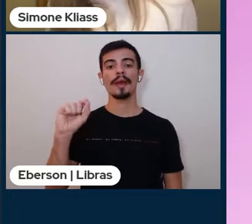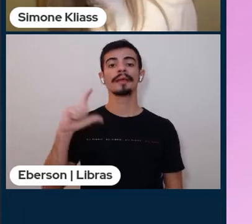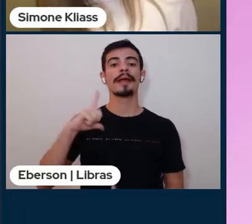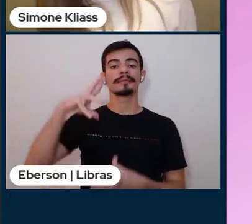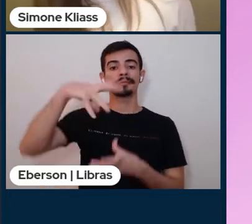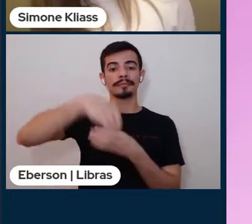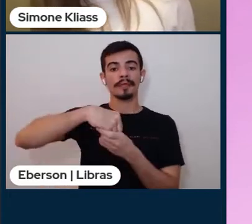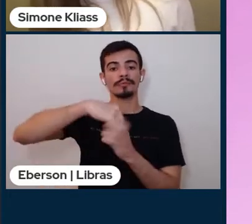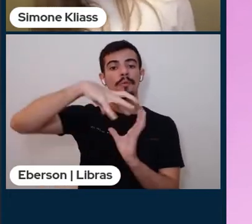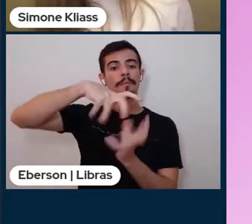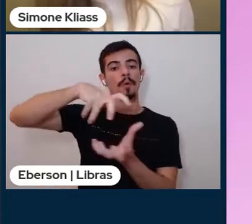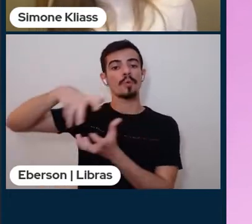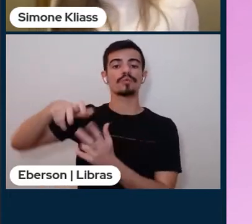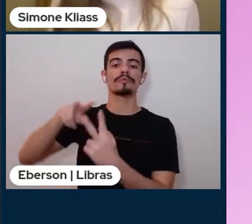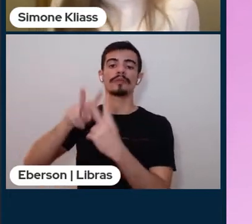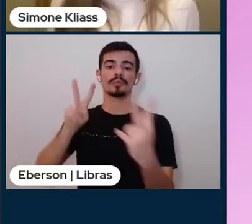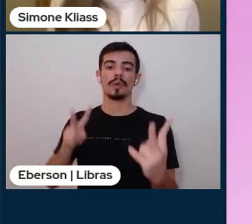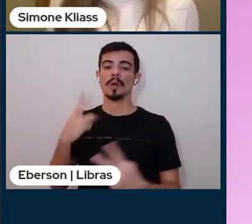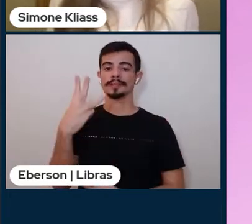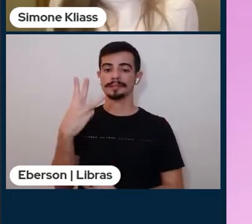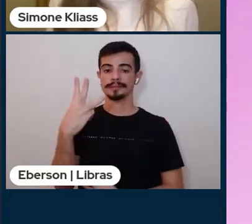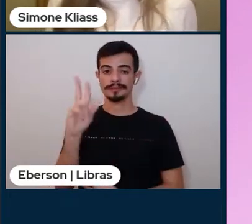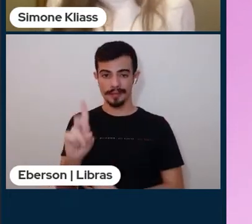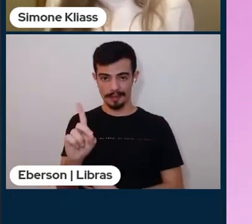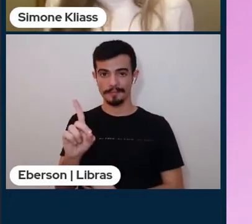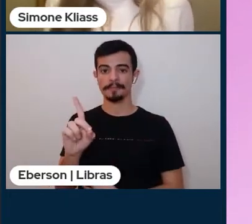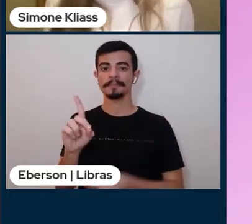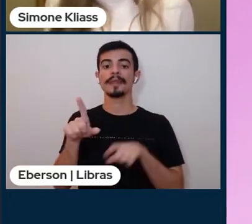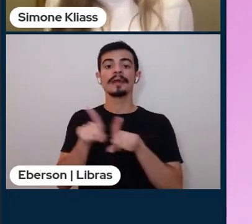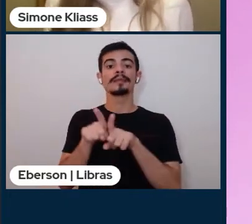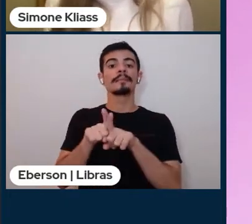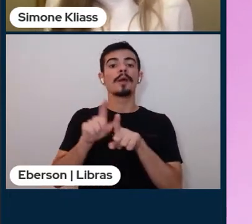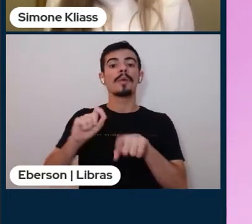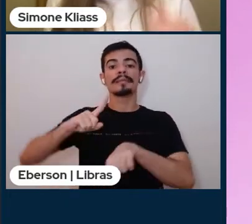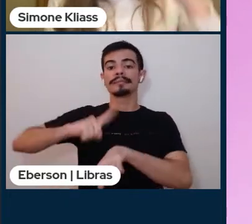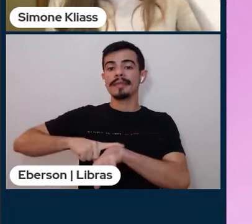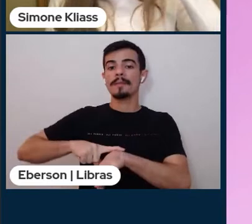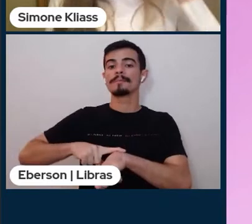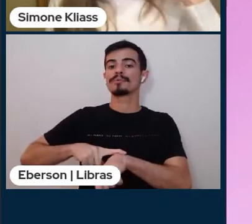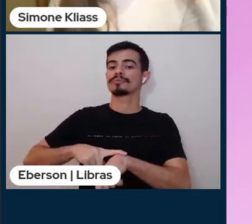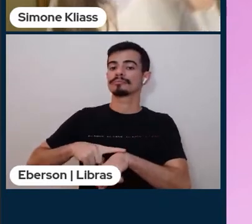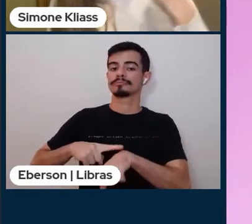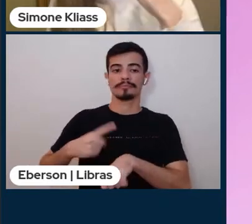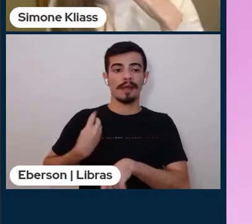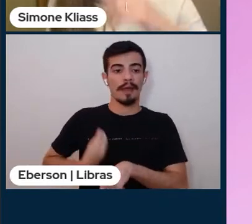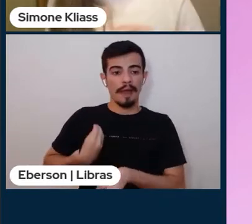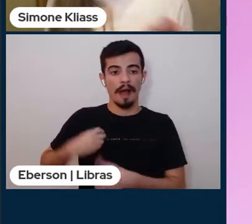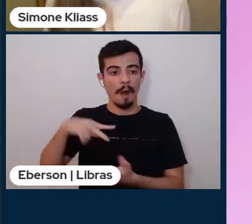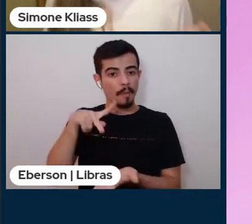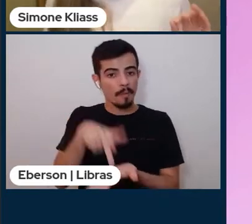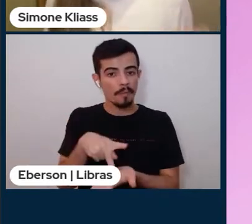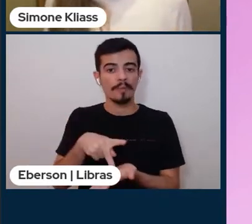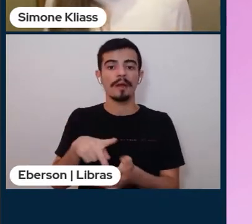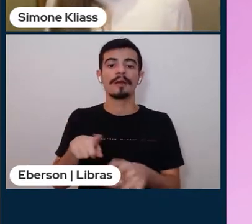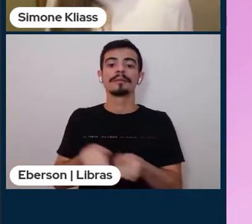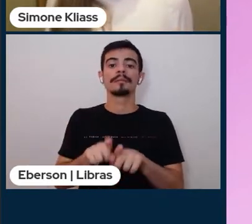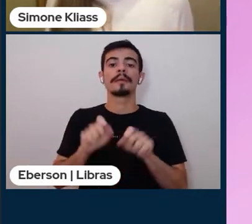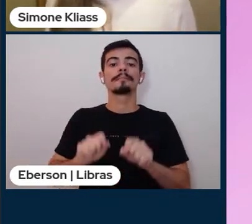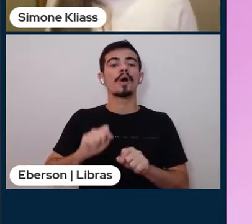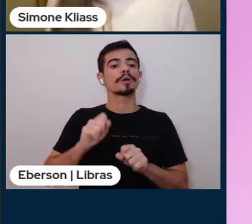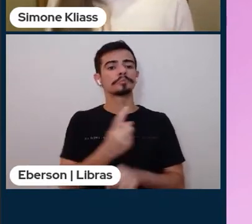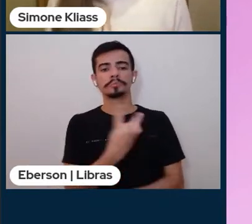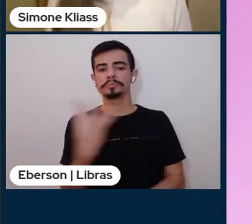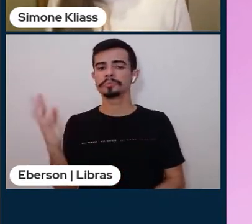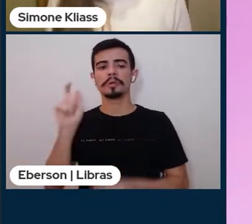renderizados em tempo real que podem ser experimentados de forma síncrona e persistente por um número efetivamente ilimitado de usuários